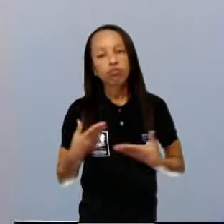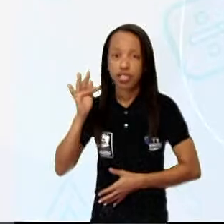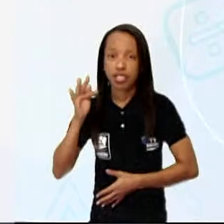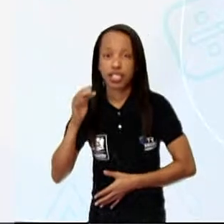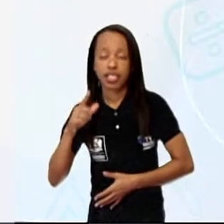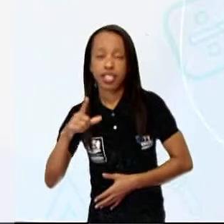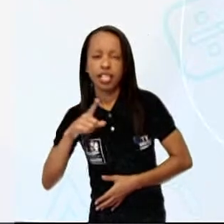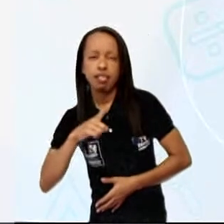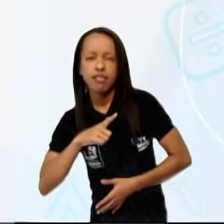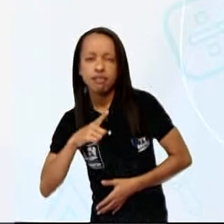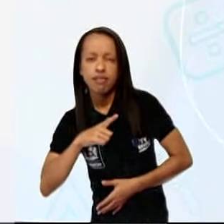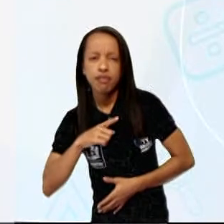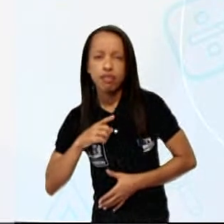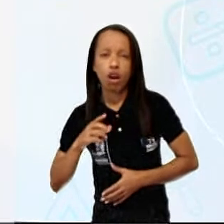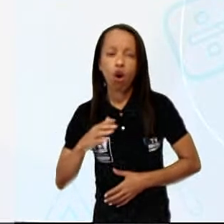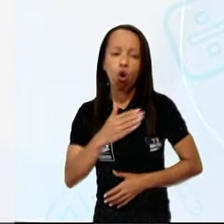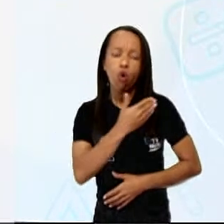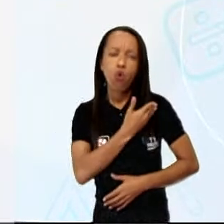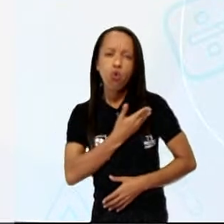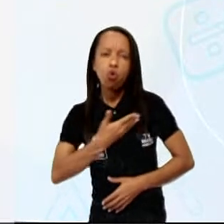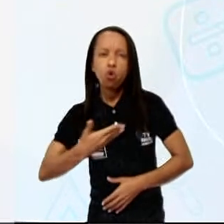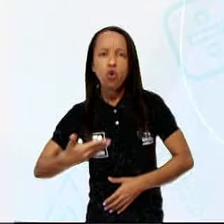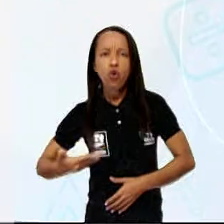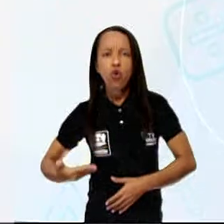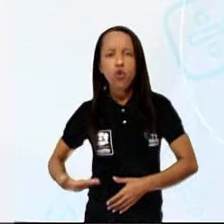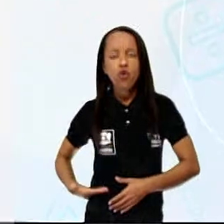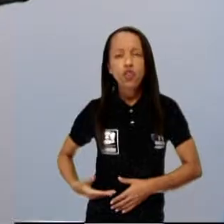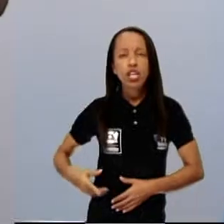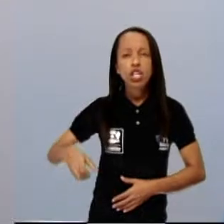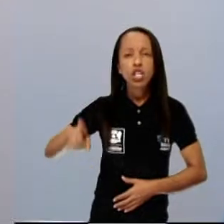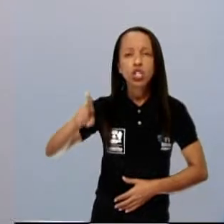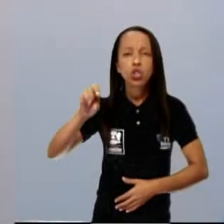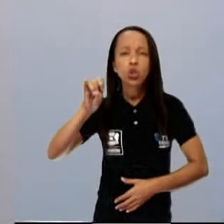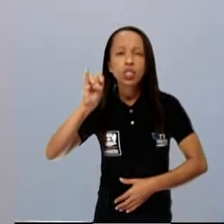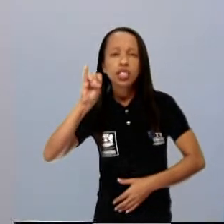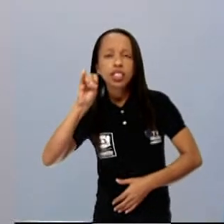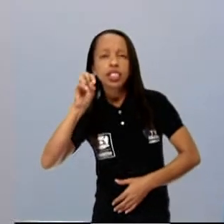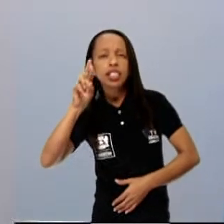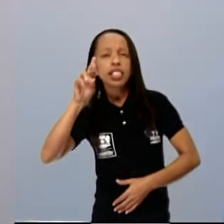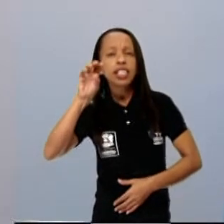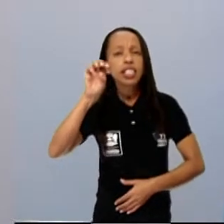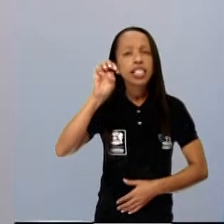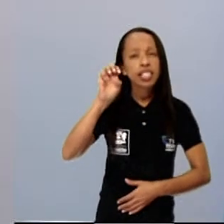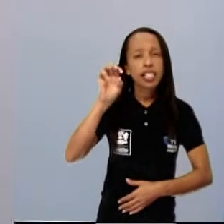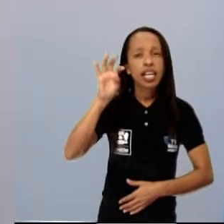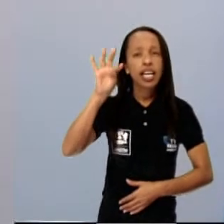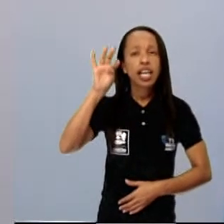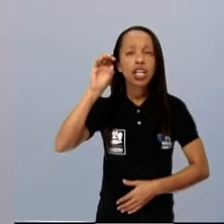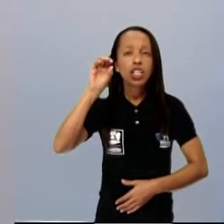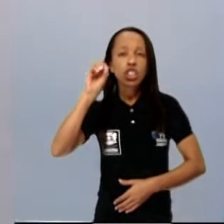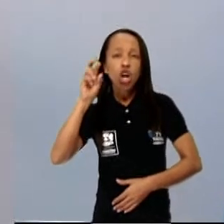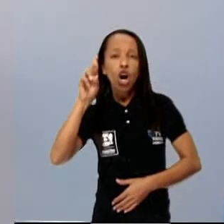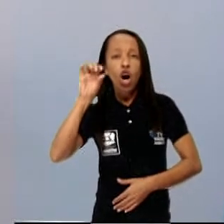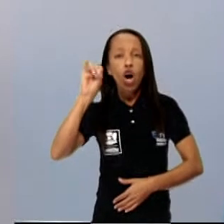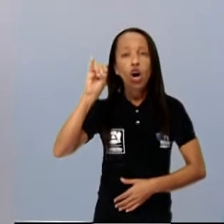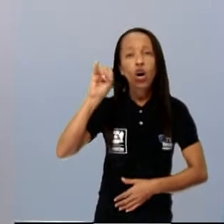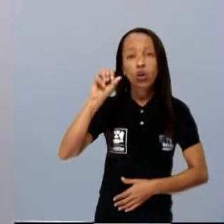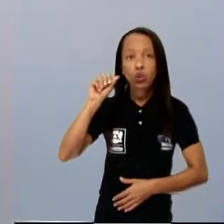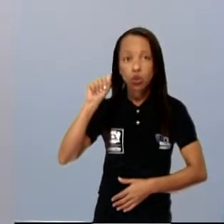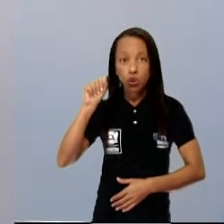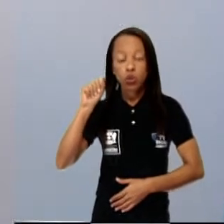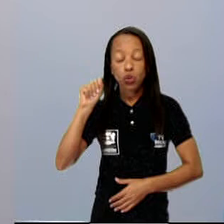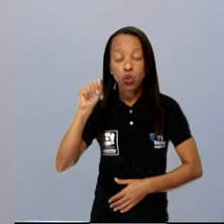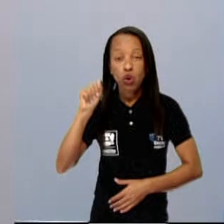que é a fase do diretório. O que foi o diretório? Foi o momento em que os girondinos tomaram o poder.